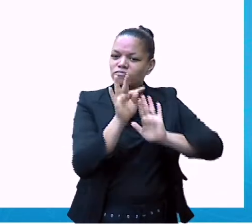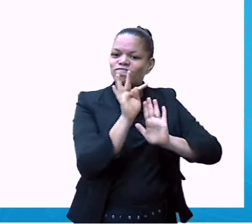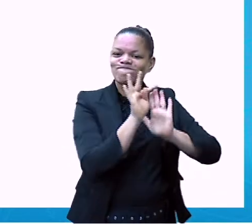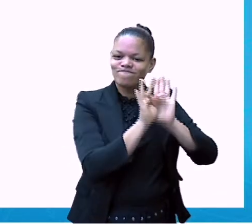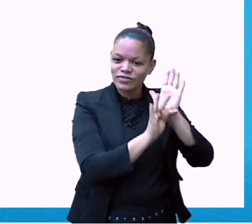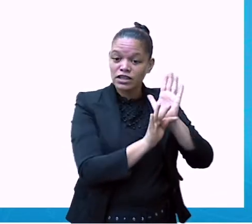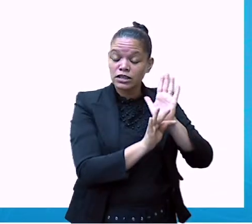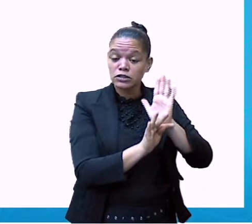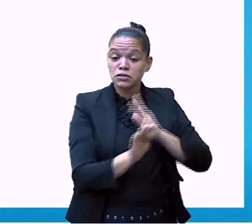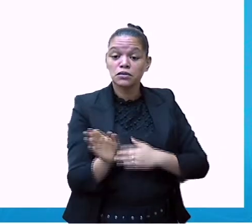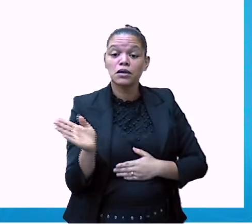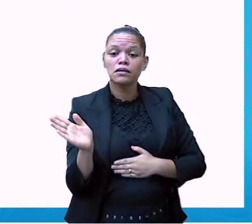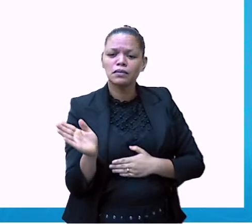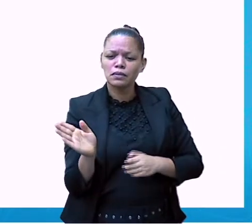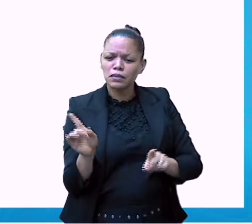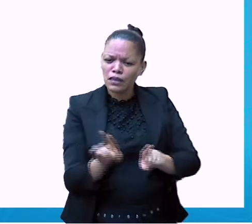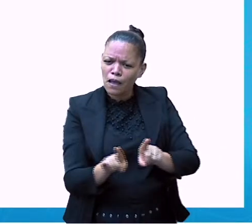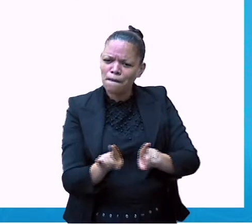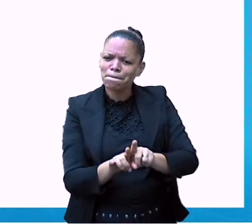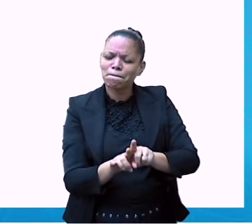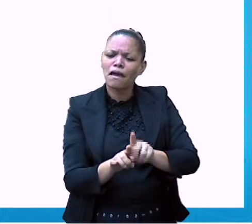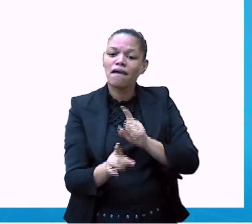na plataforma